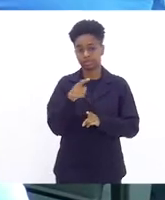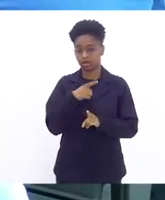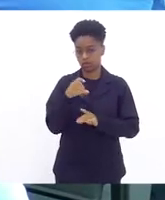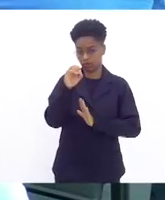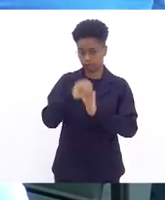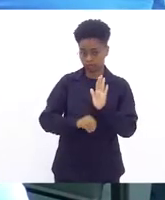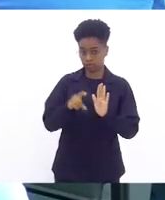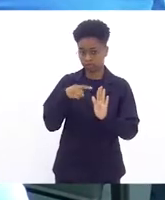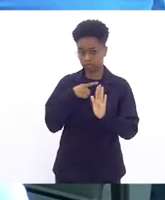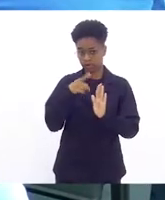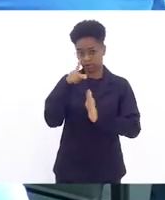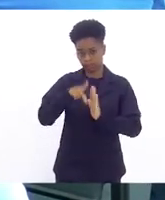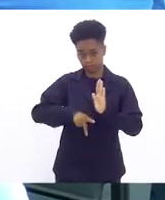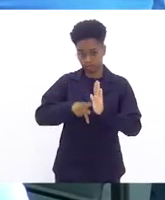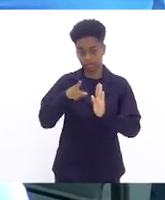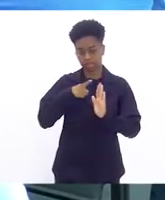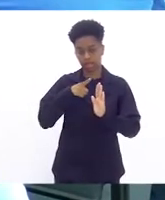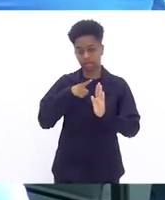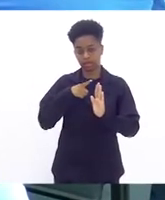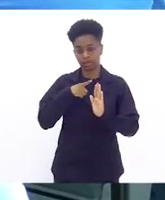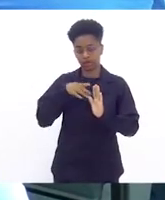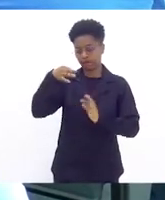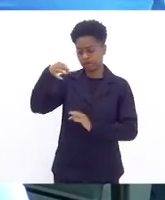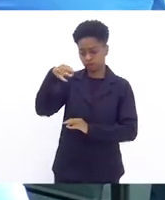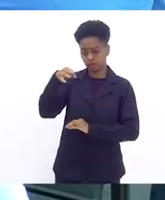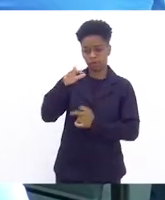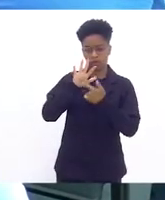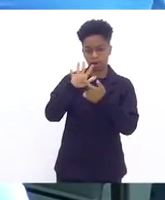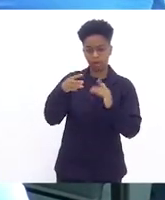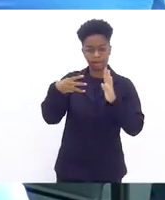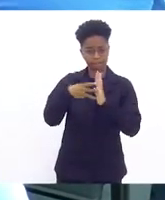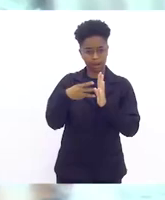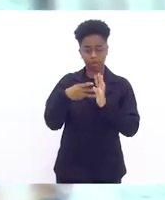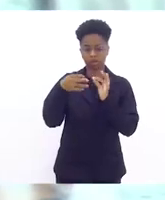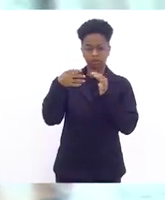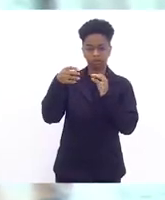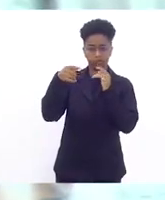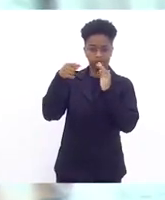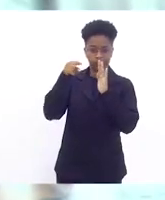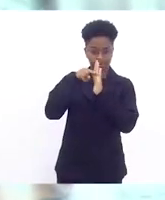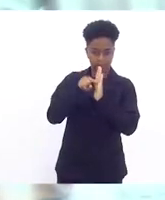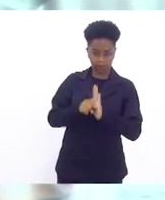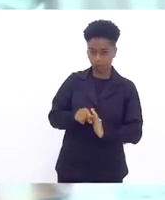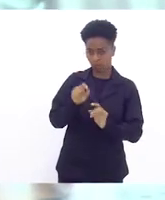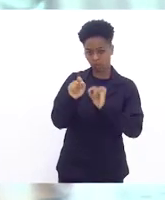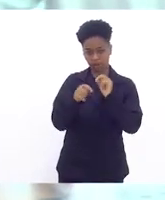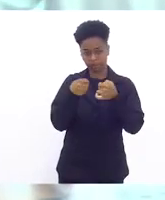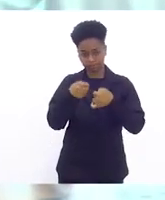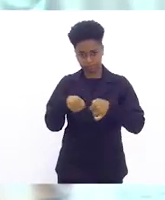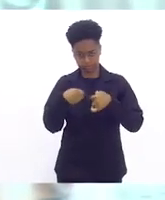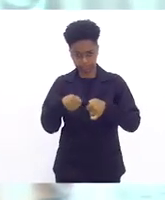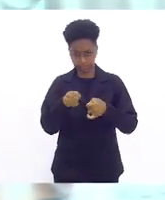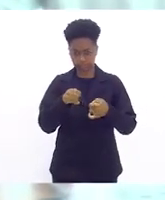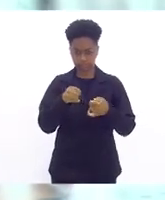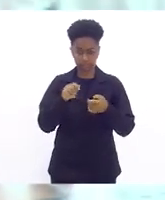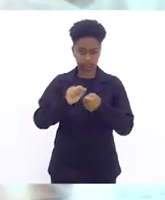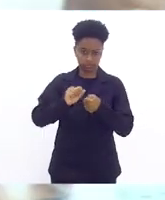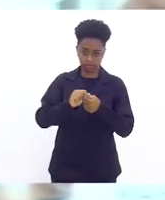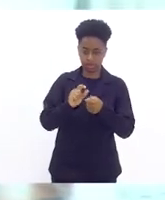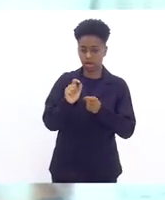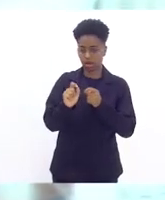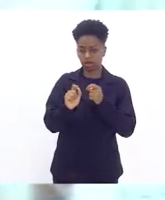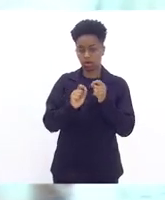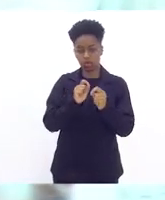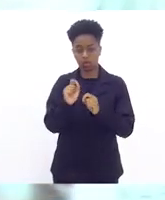nós temos todos nós temos uma página com todos os formulários necessários o que que é preciso preencher o que é preciso fazer o que precisa